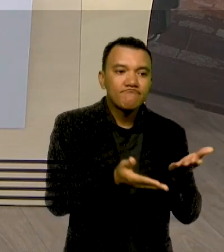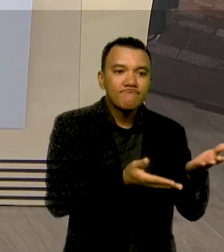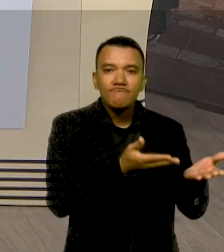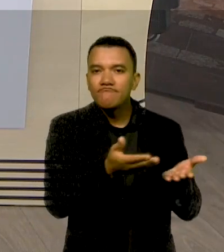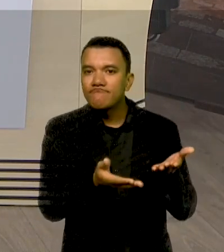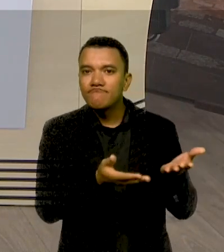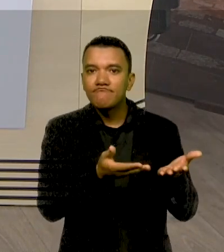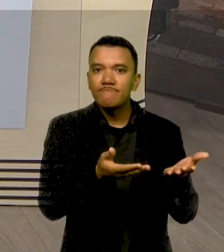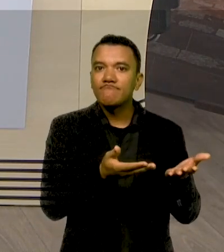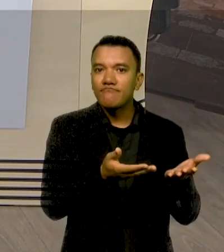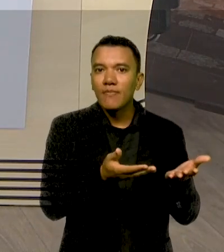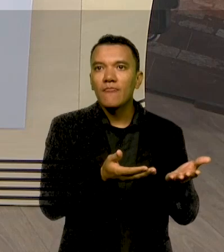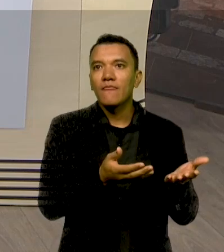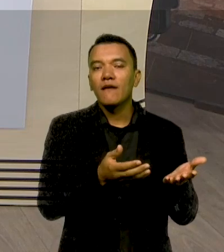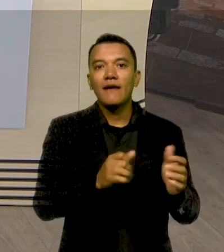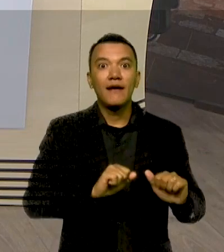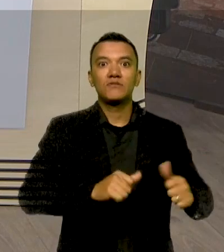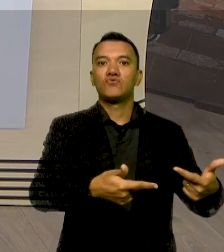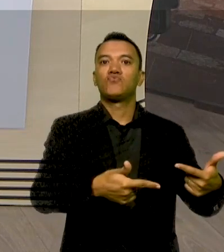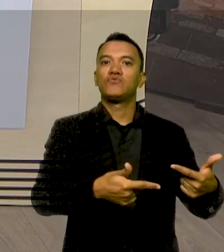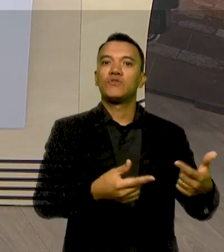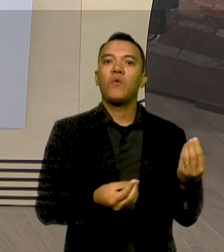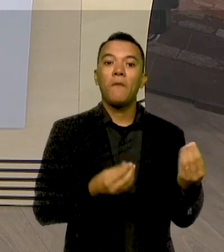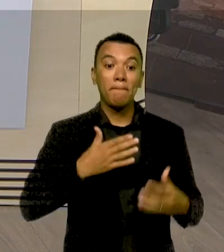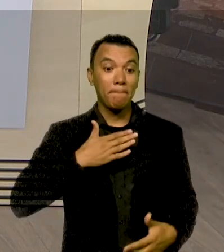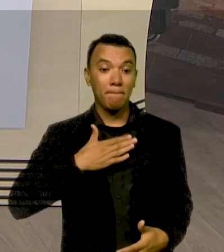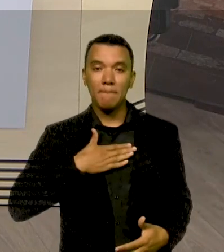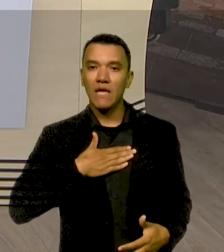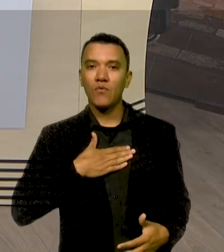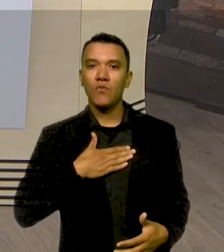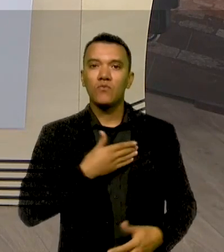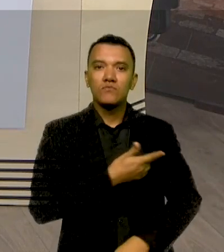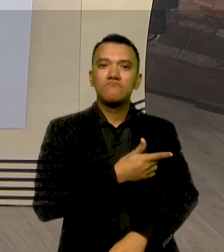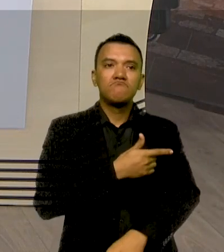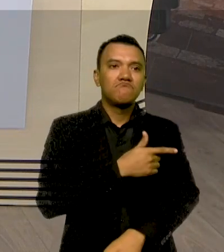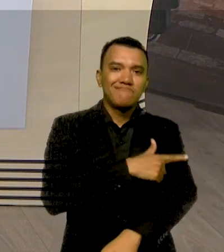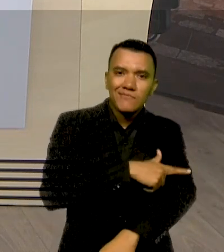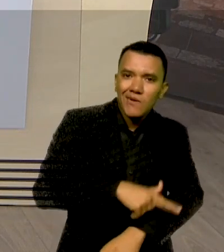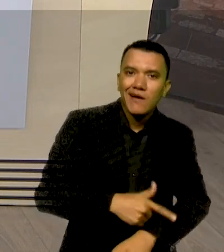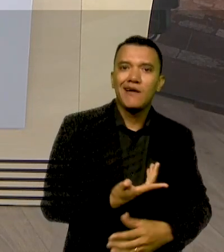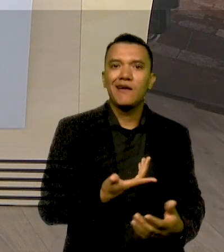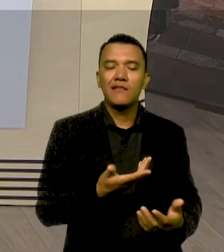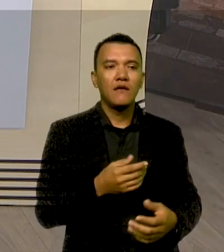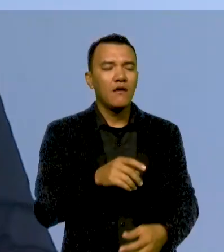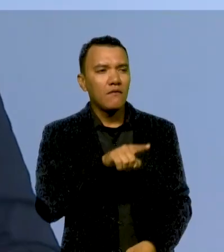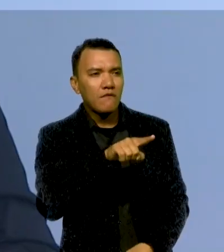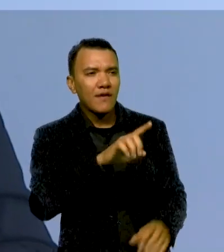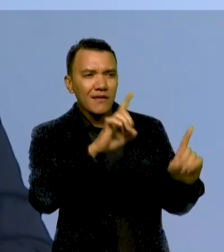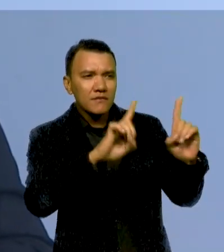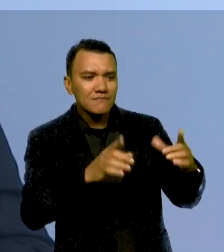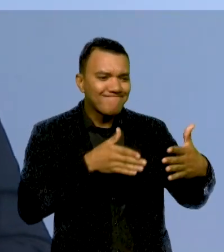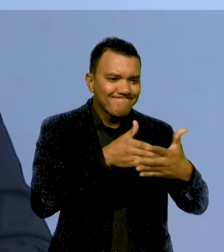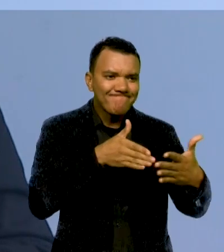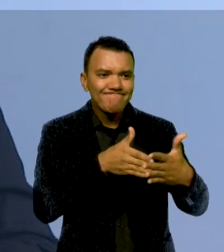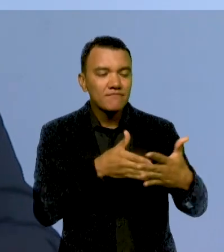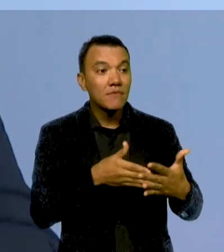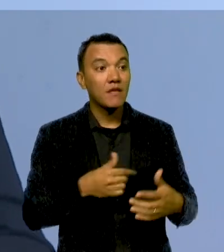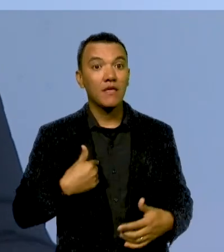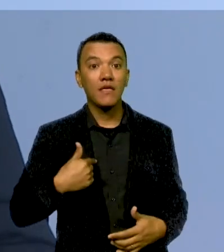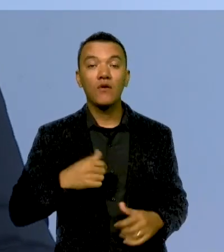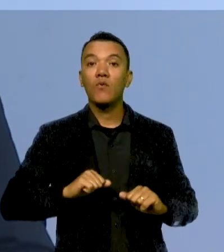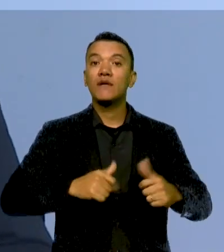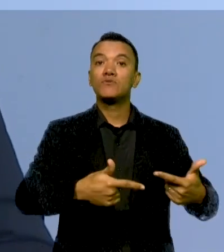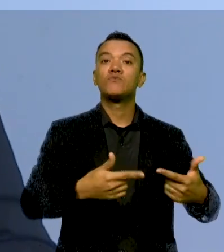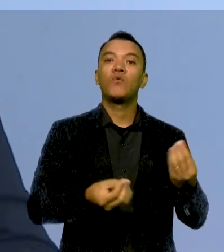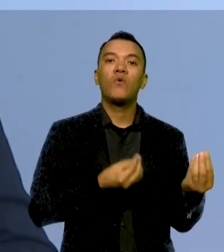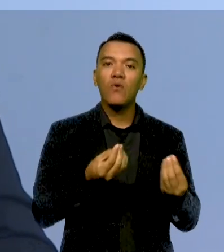a acessibilidade atitudinal. É o meu jeito em relação às dificuldades, às deficiências e às barreiras sociais. A forma